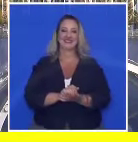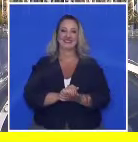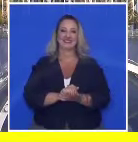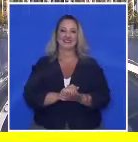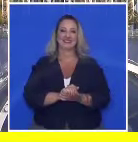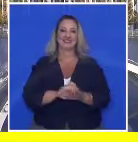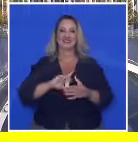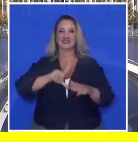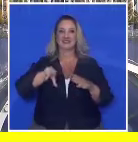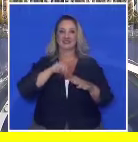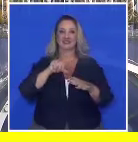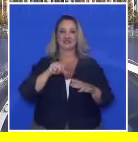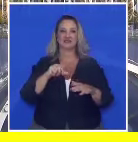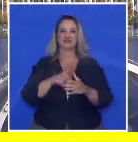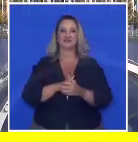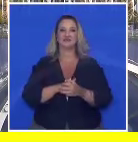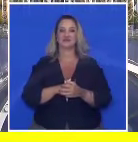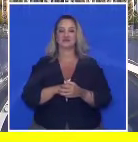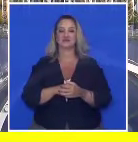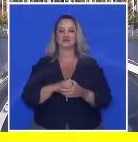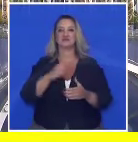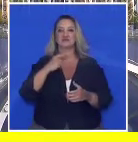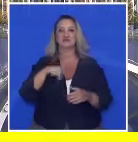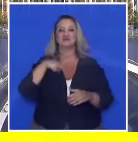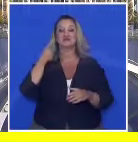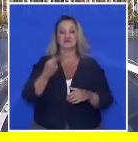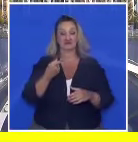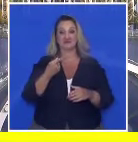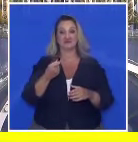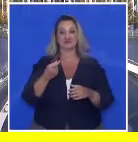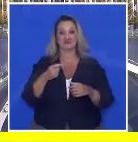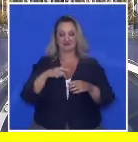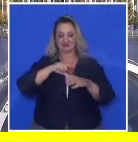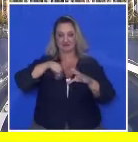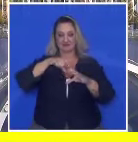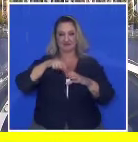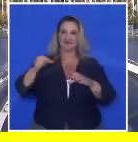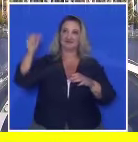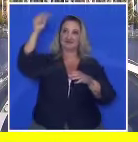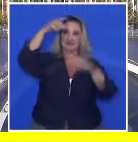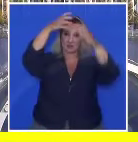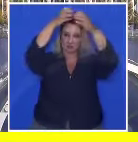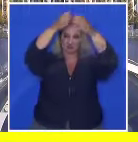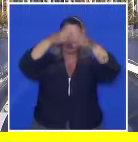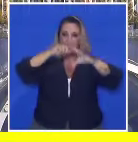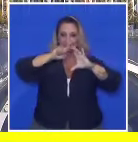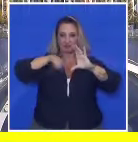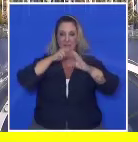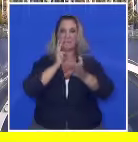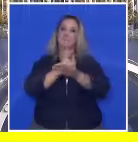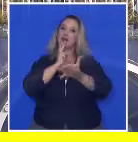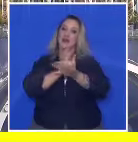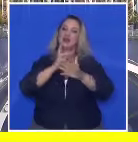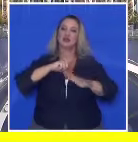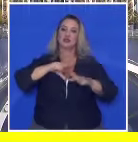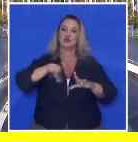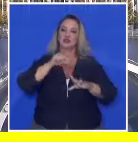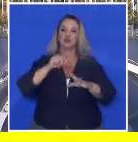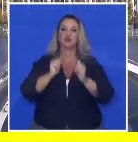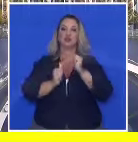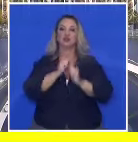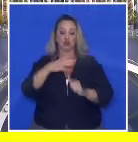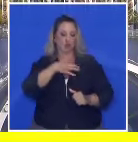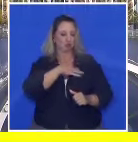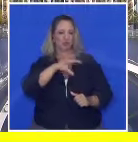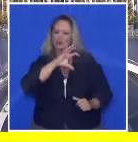Serão sorteados 7 dezenas e após o sorteio as bolas retornarão ao mesmo globo para que seja sorteado